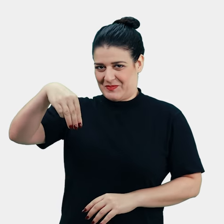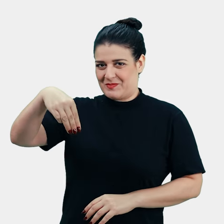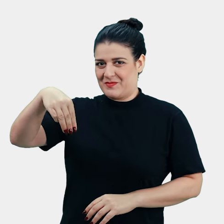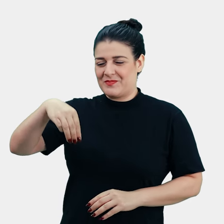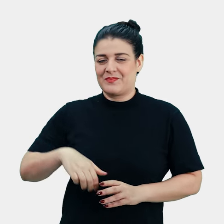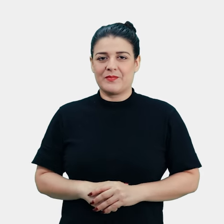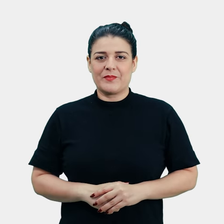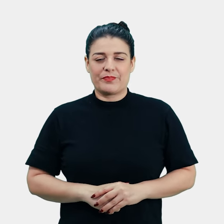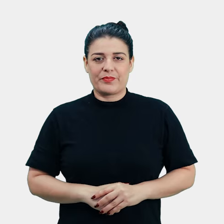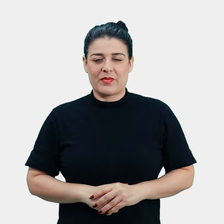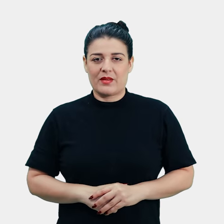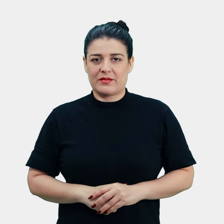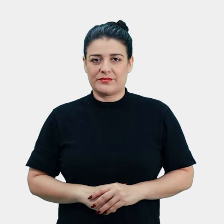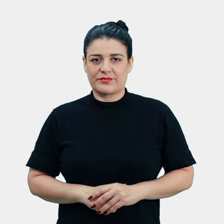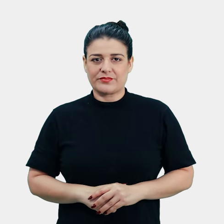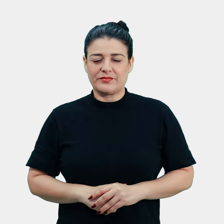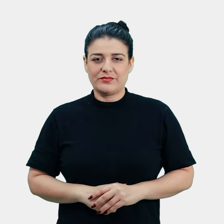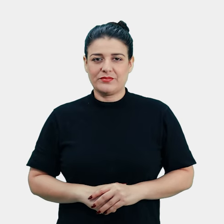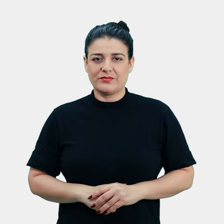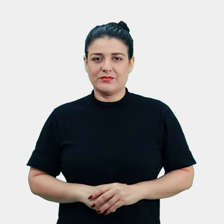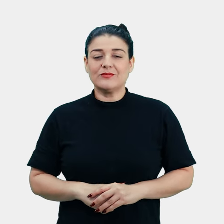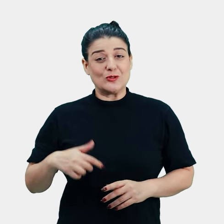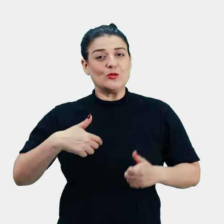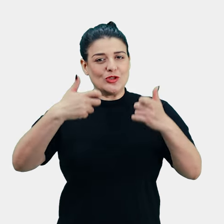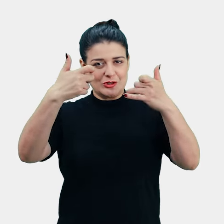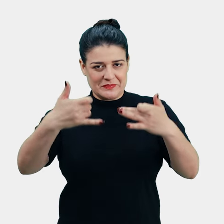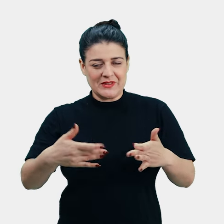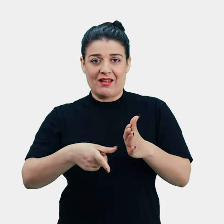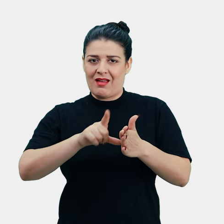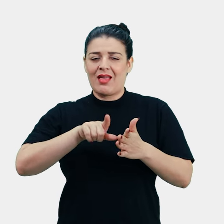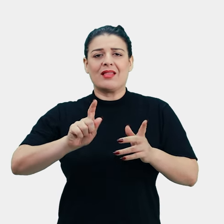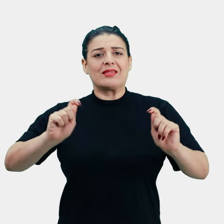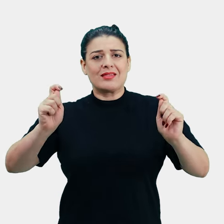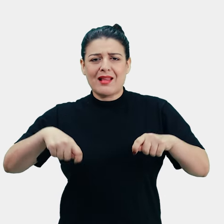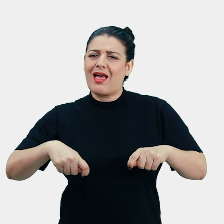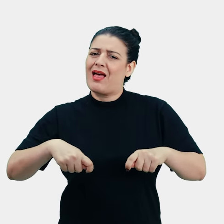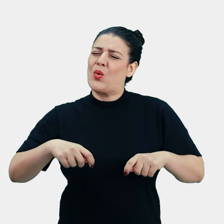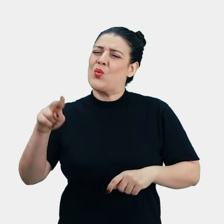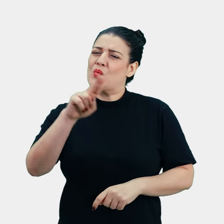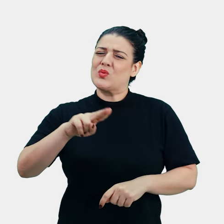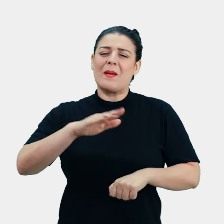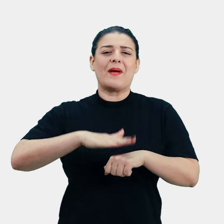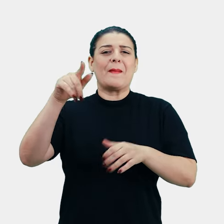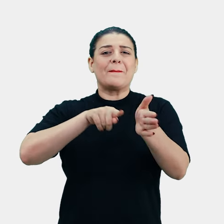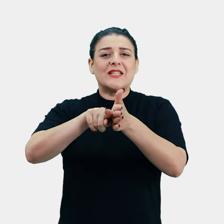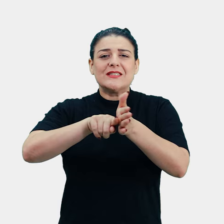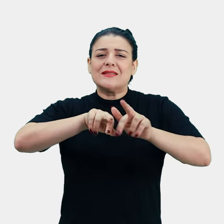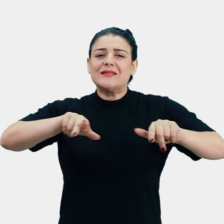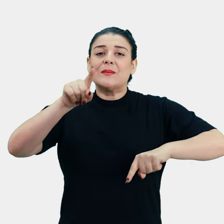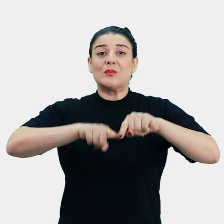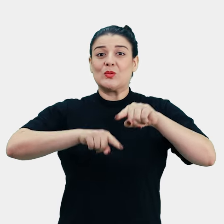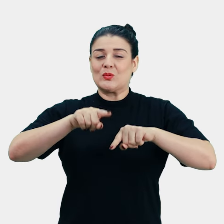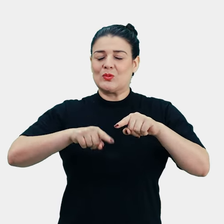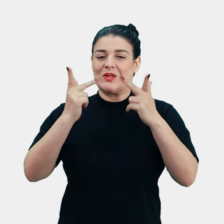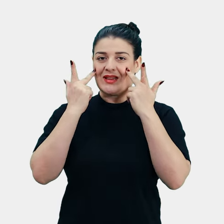tá? Então, como eu falei para vocês, a espectrometria de massas pode ser amplamente utilizada na pesquisa de produtos